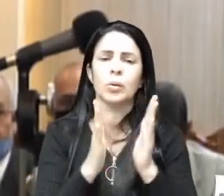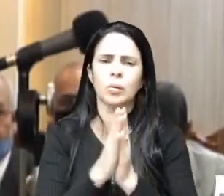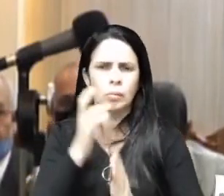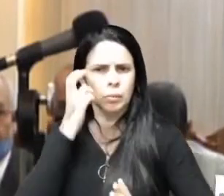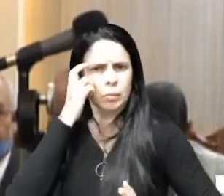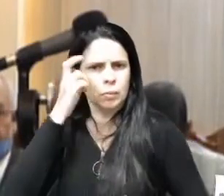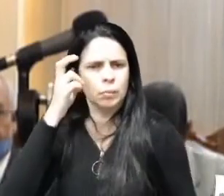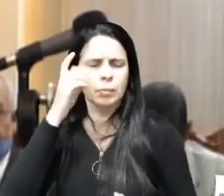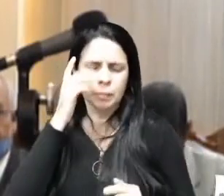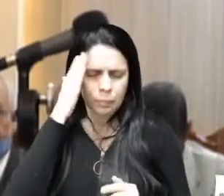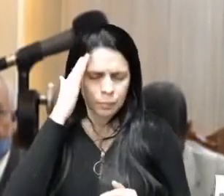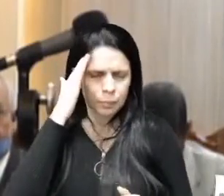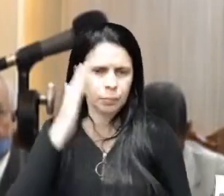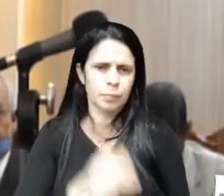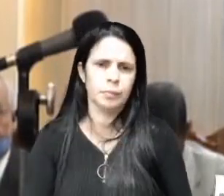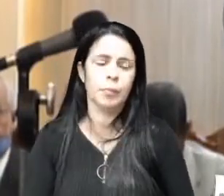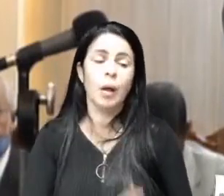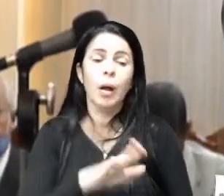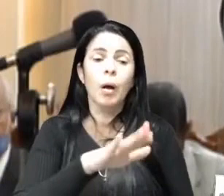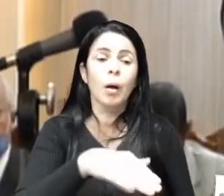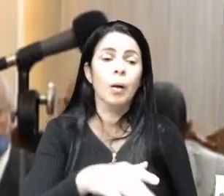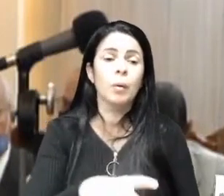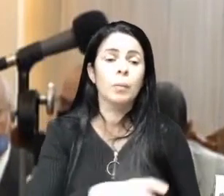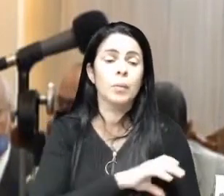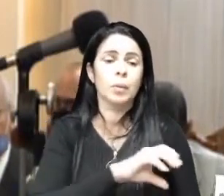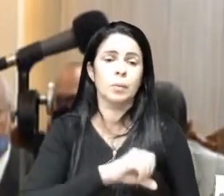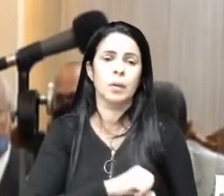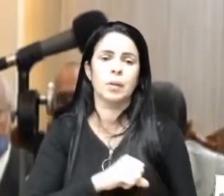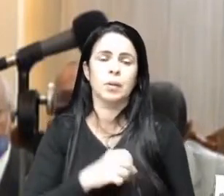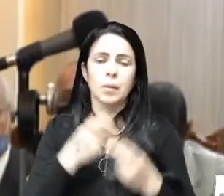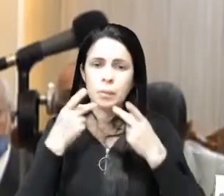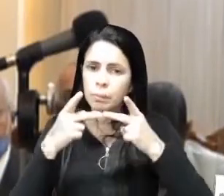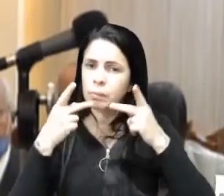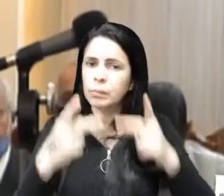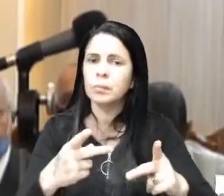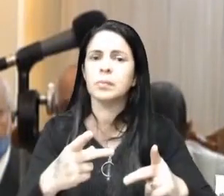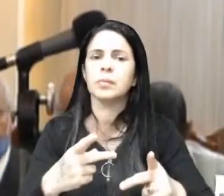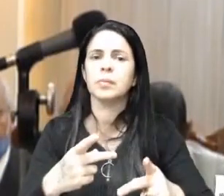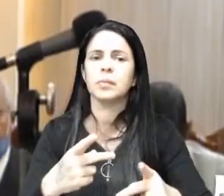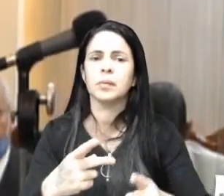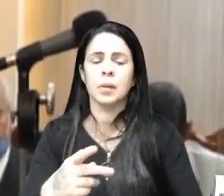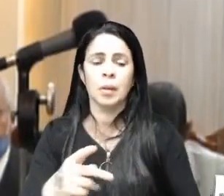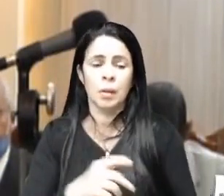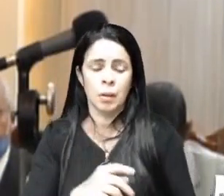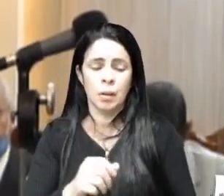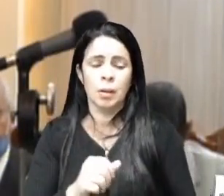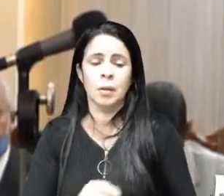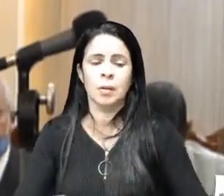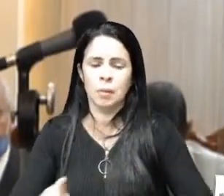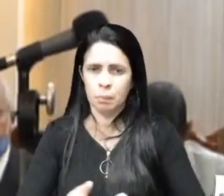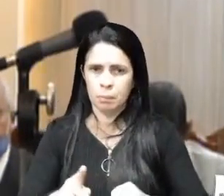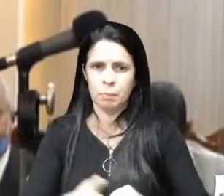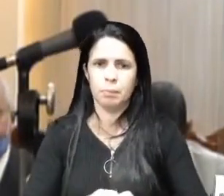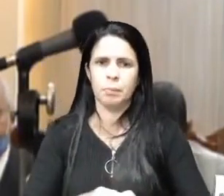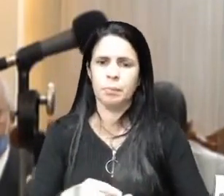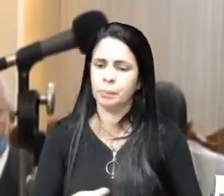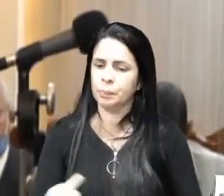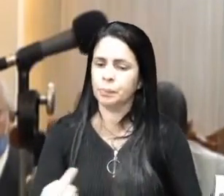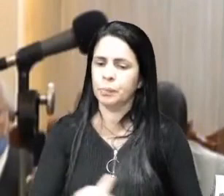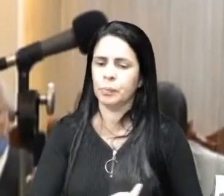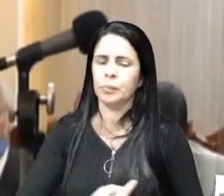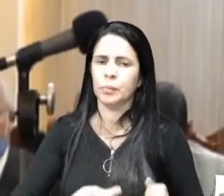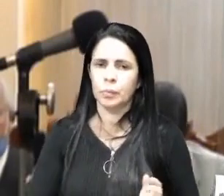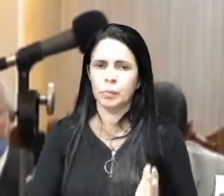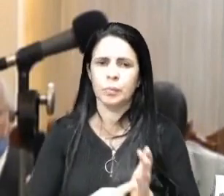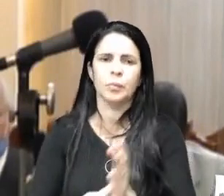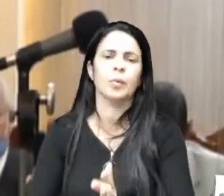essa mensagem de Pedro traz para nós pelo menos quatro verdades que eu gostaria de compartilhar com vocês